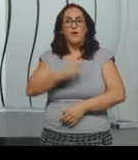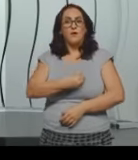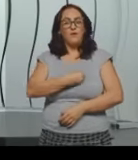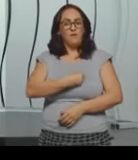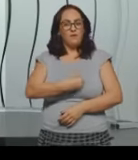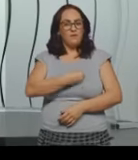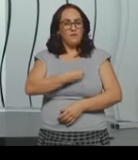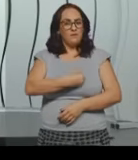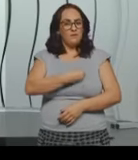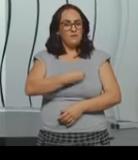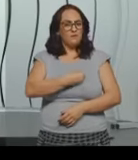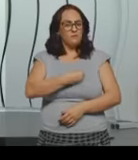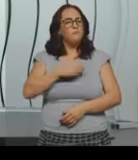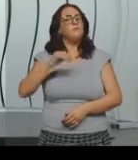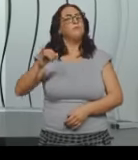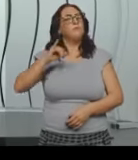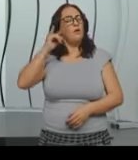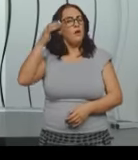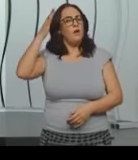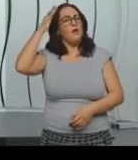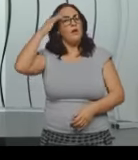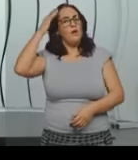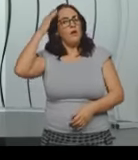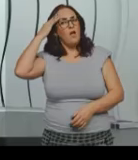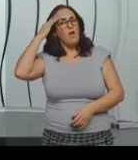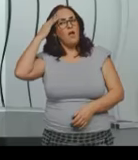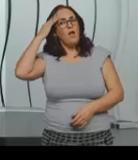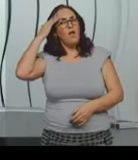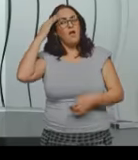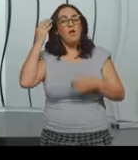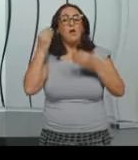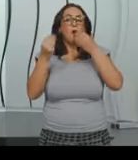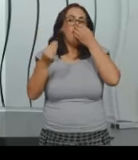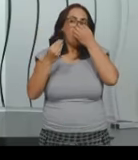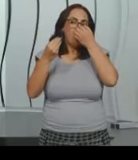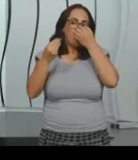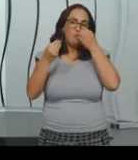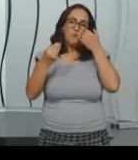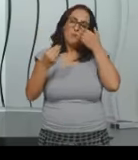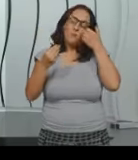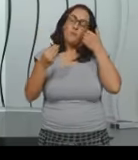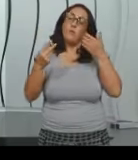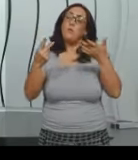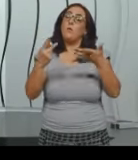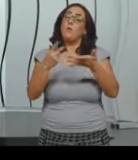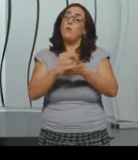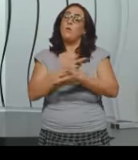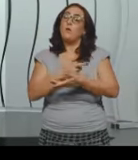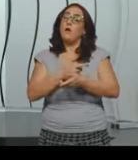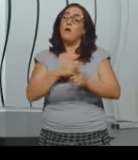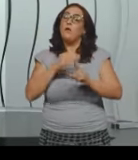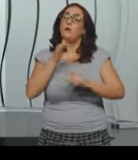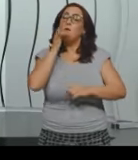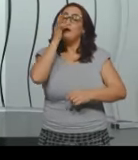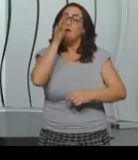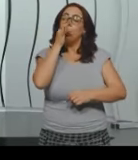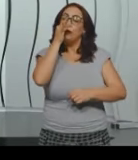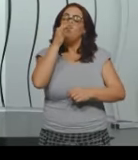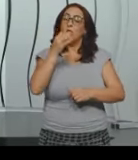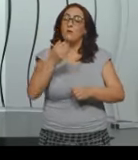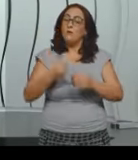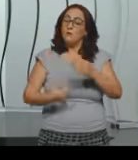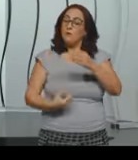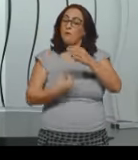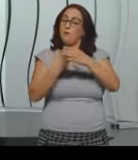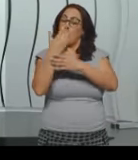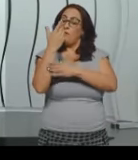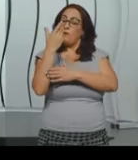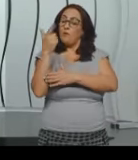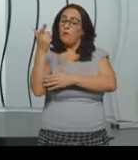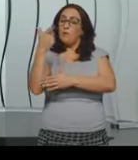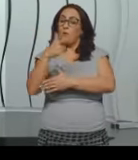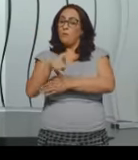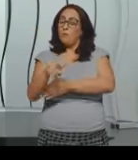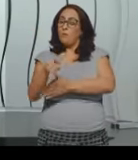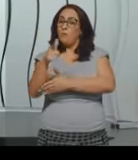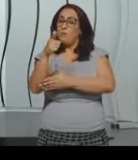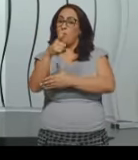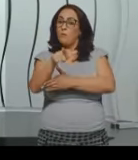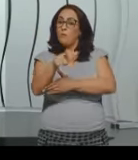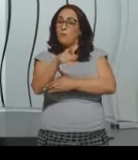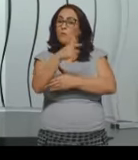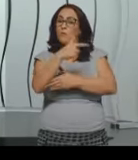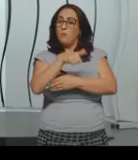entender como que essa planta ela vai se reproduzir, como que ela funciona a sua reprodução,